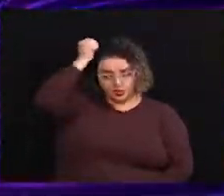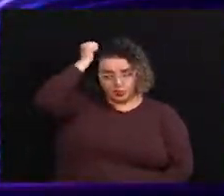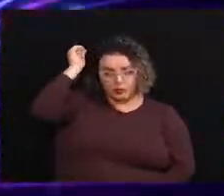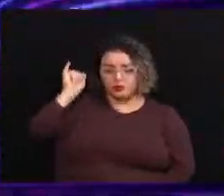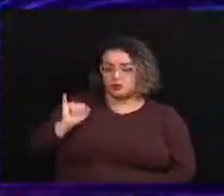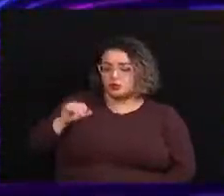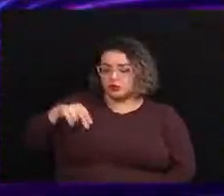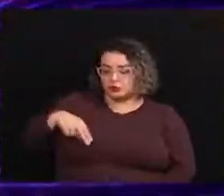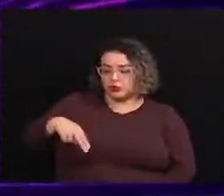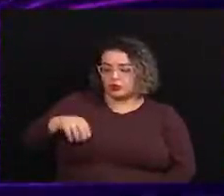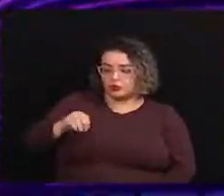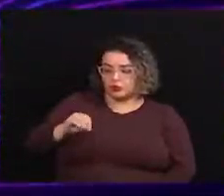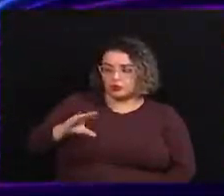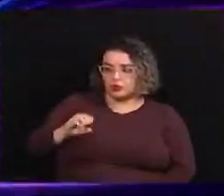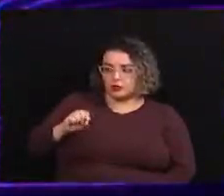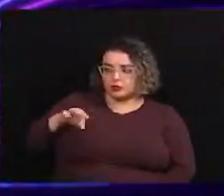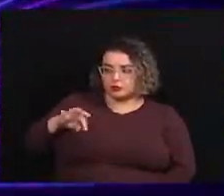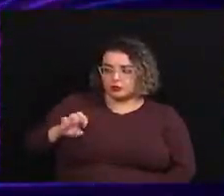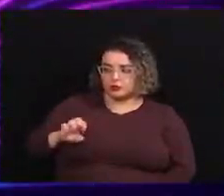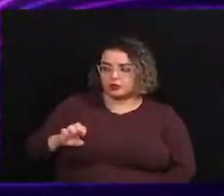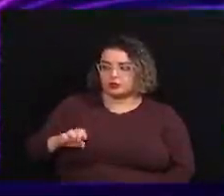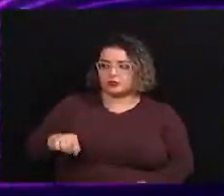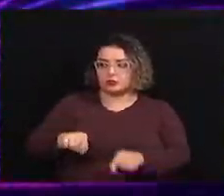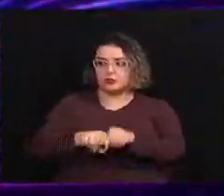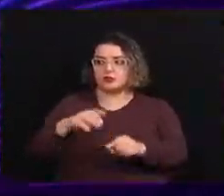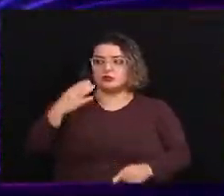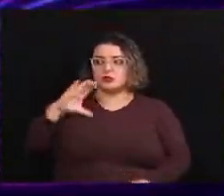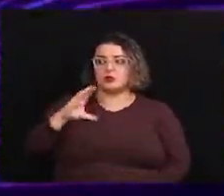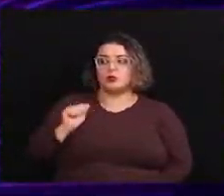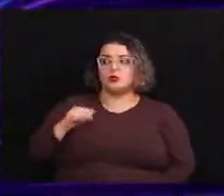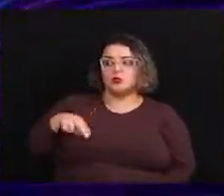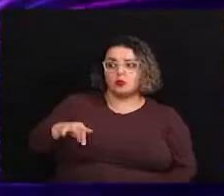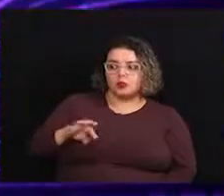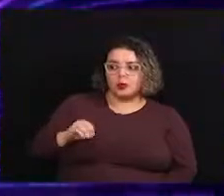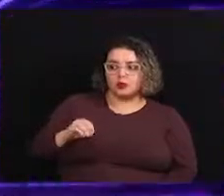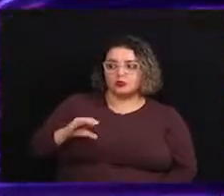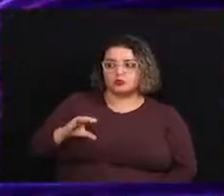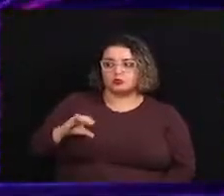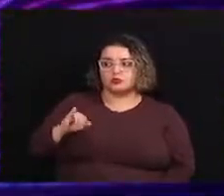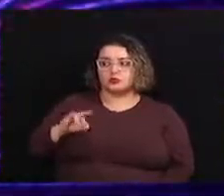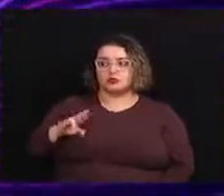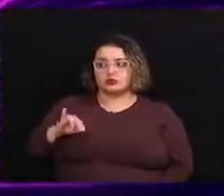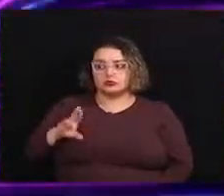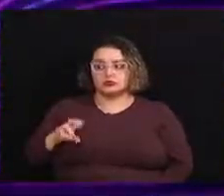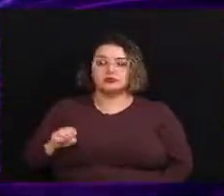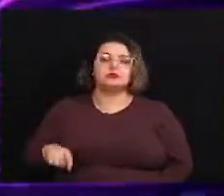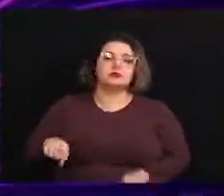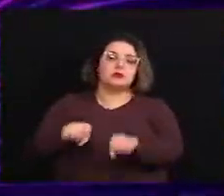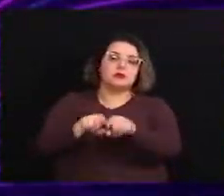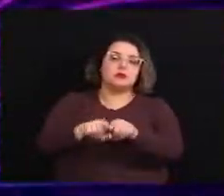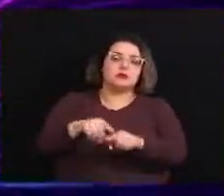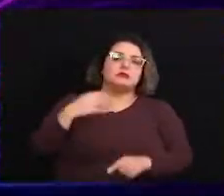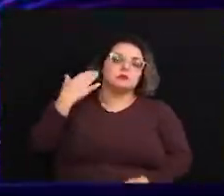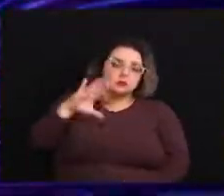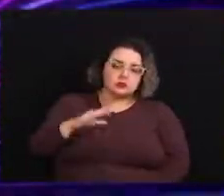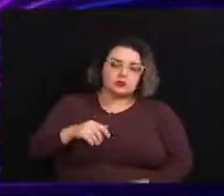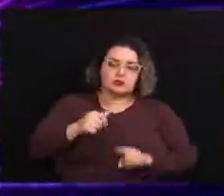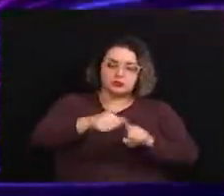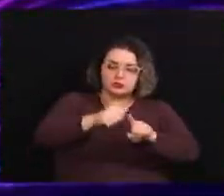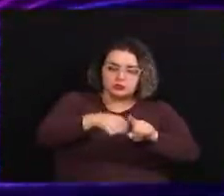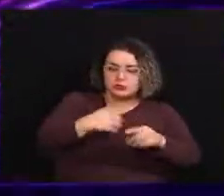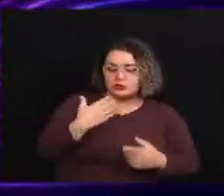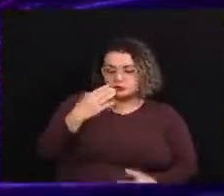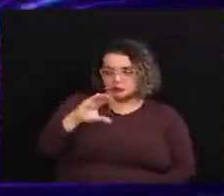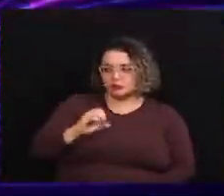do Inocente, que é isso, sobre casos reais, seja publicado. O Canto do Cisne vai estar sendo lançado nos próximos meses, né? Ele já